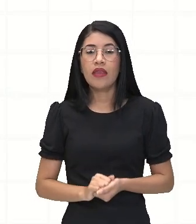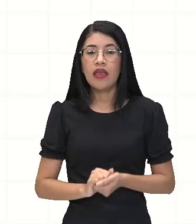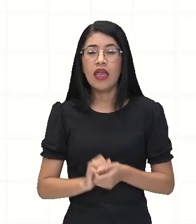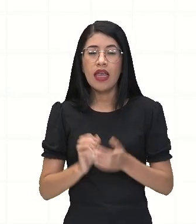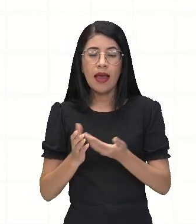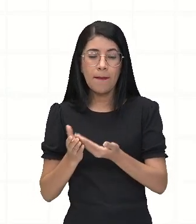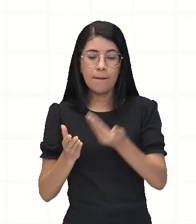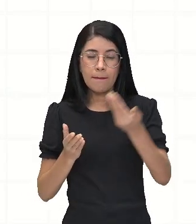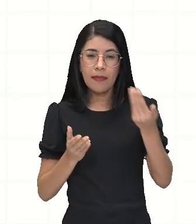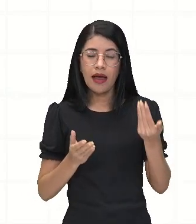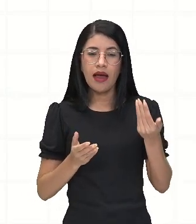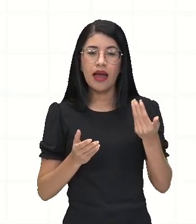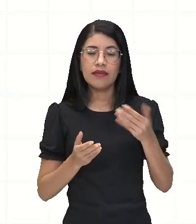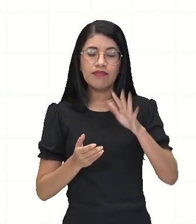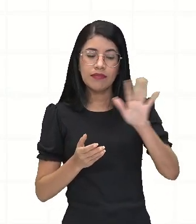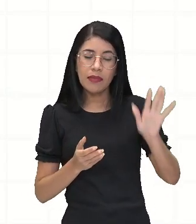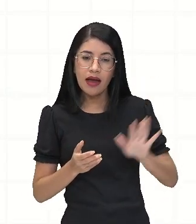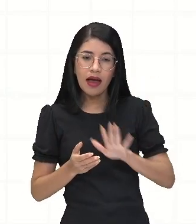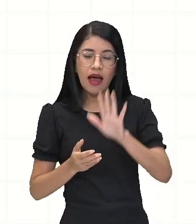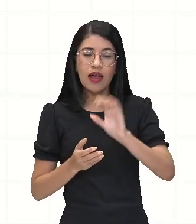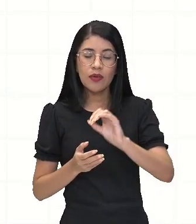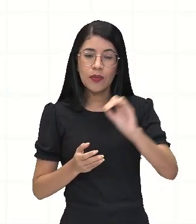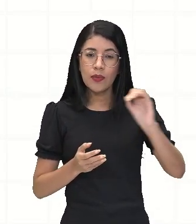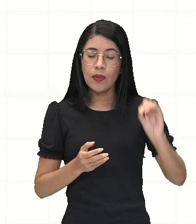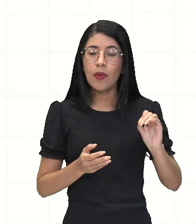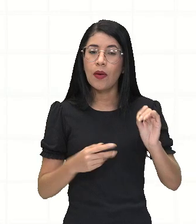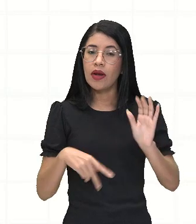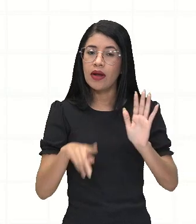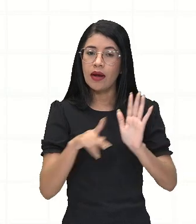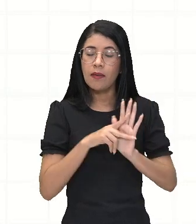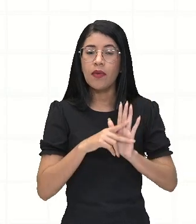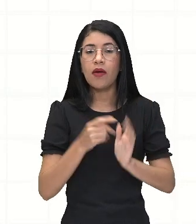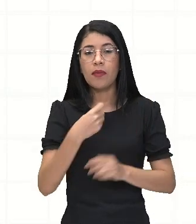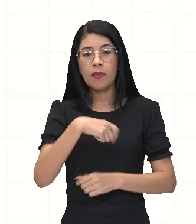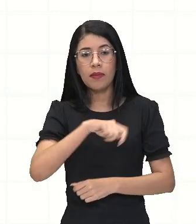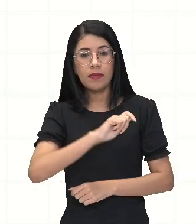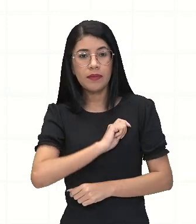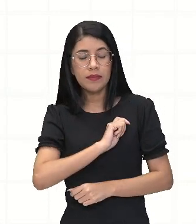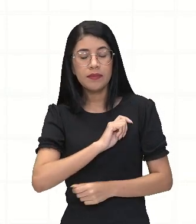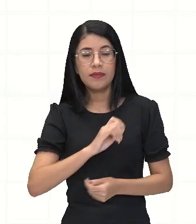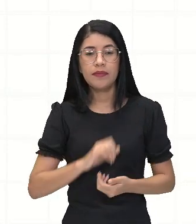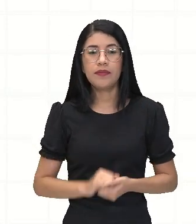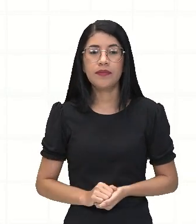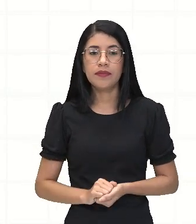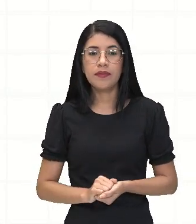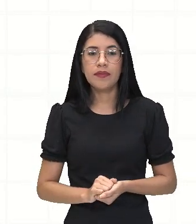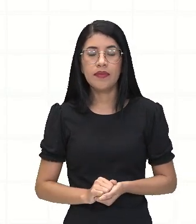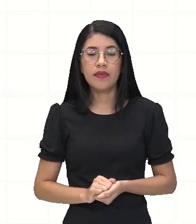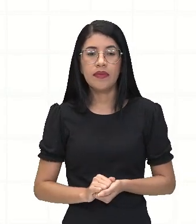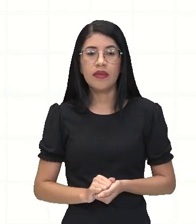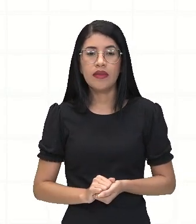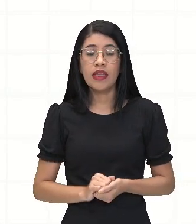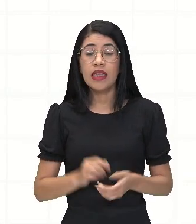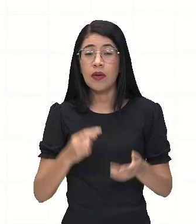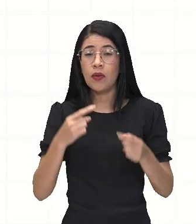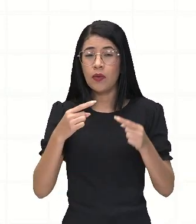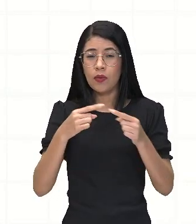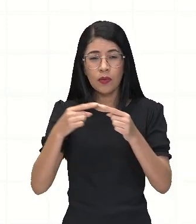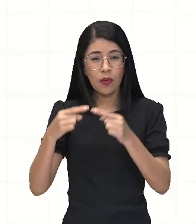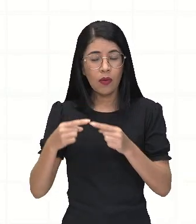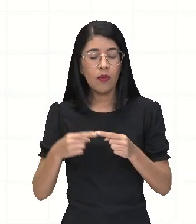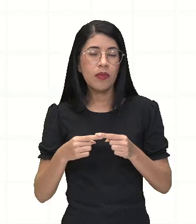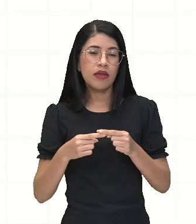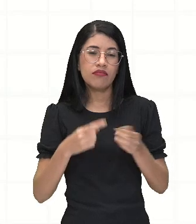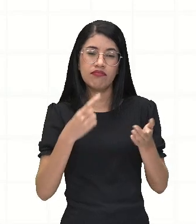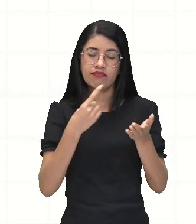restante, toda a extensão territorial a oeste pertenceria à Espanha. Então, de acordo com essa